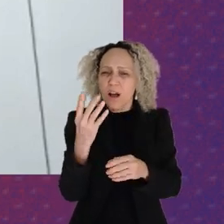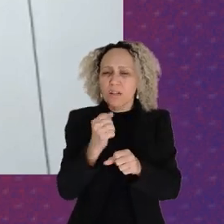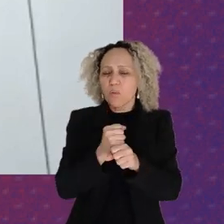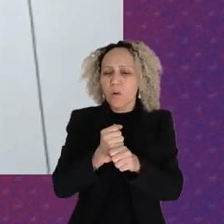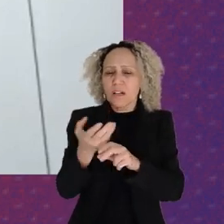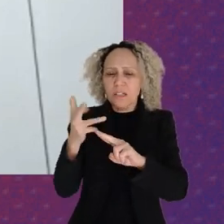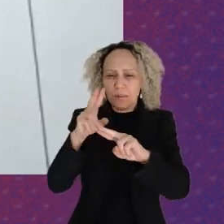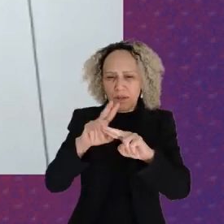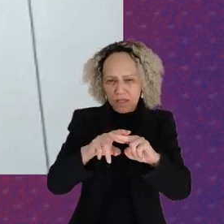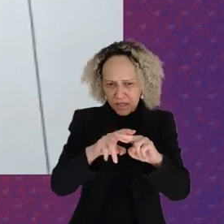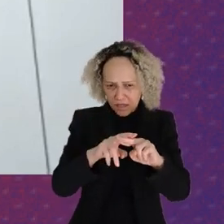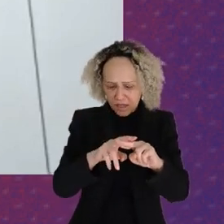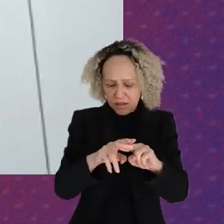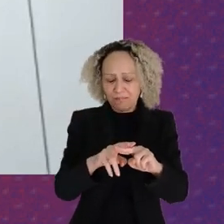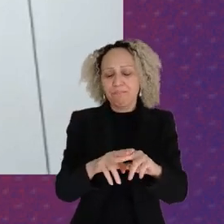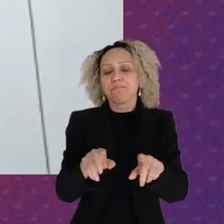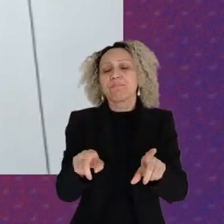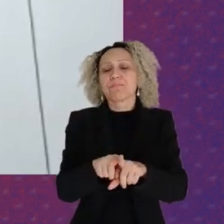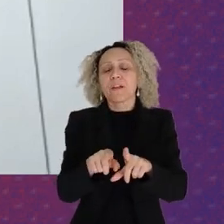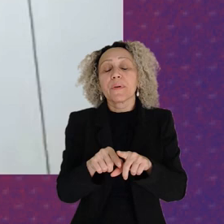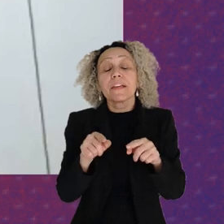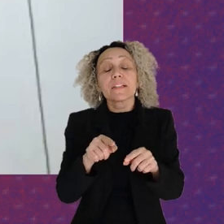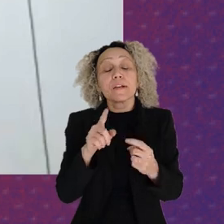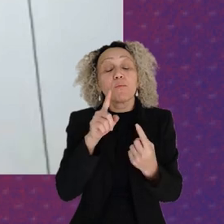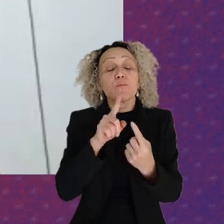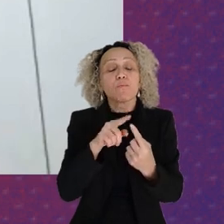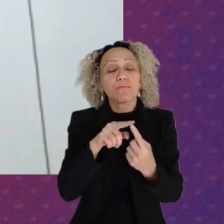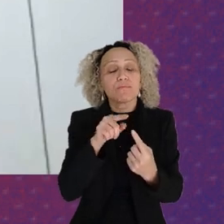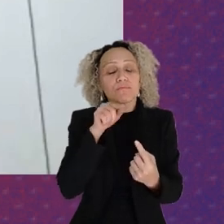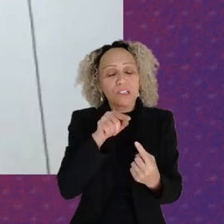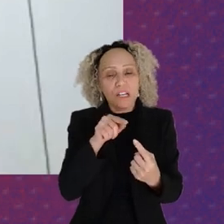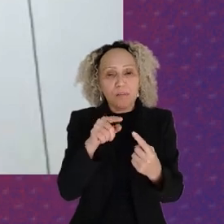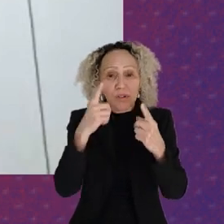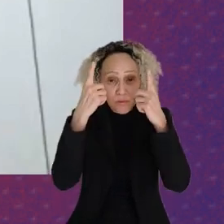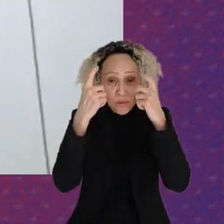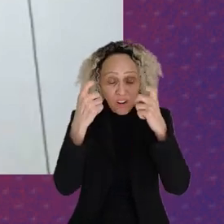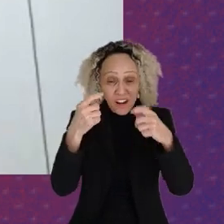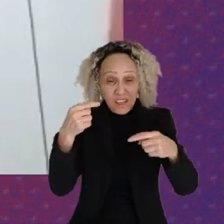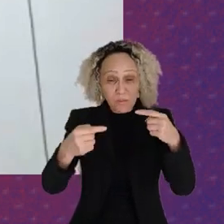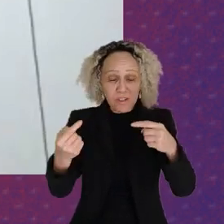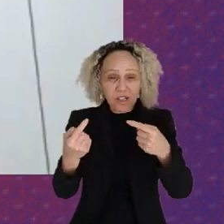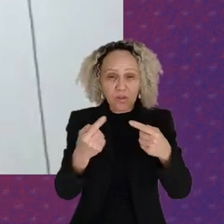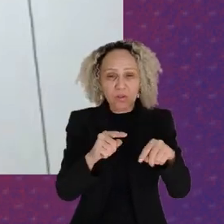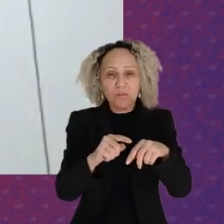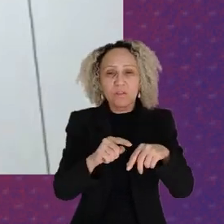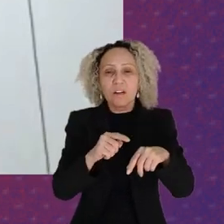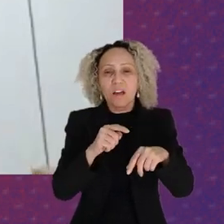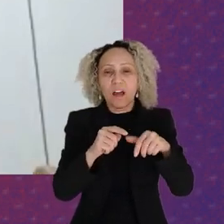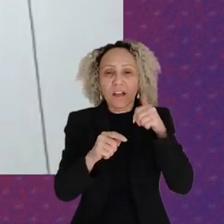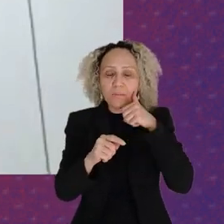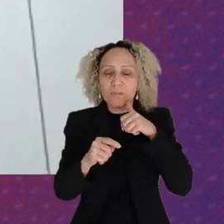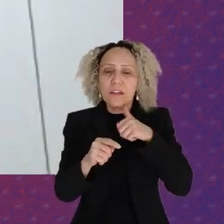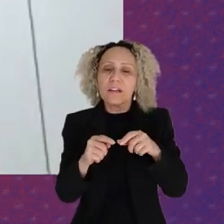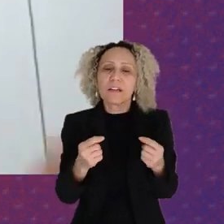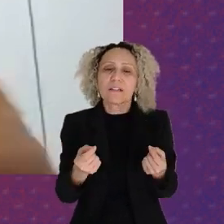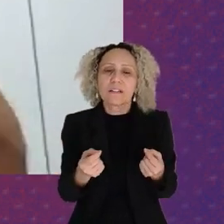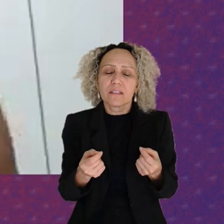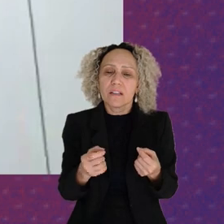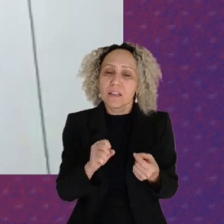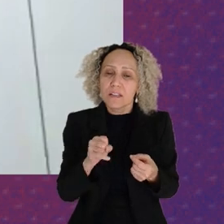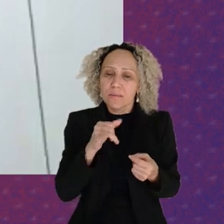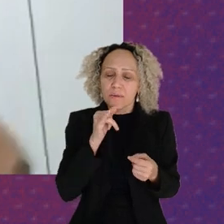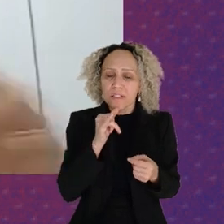violência política contra as mulheres, e essa pena ela é agravada se a violência for cometida contra